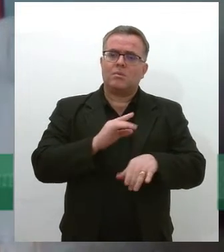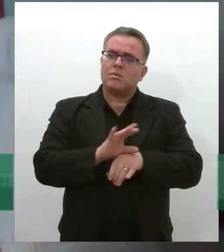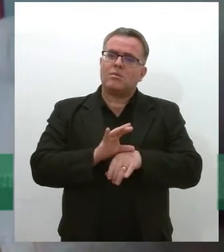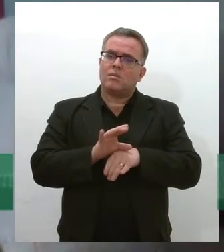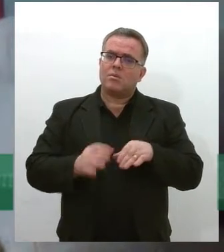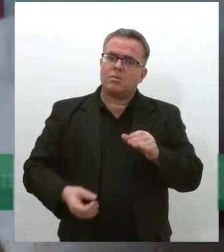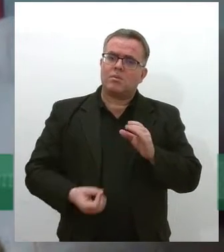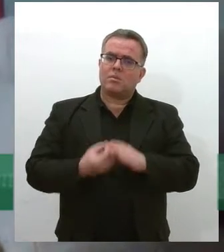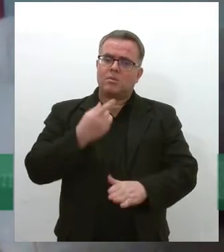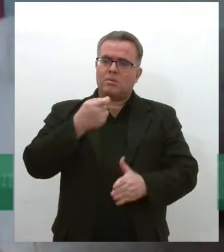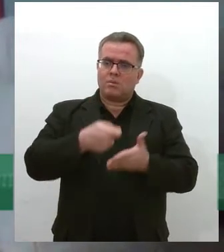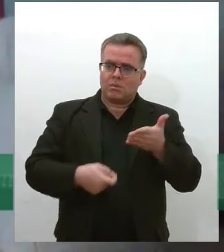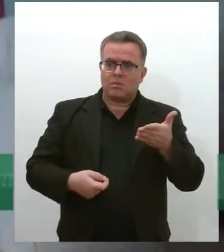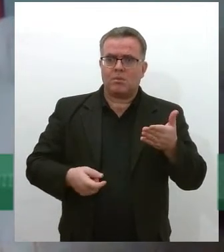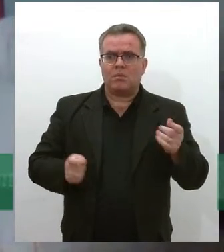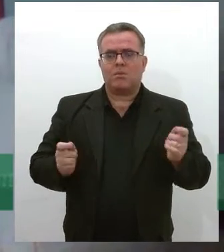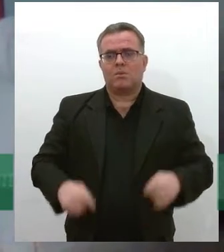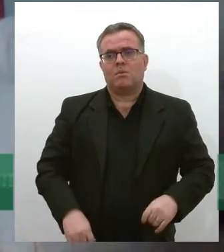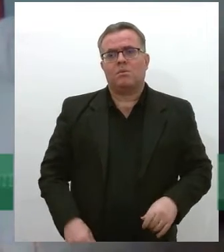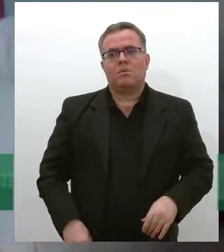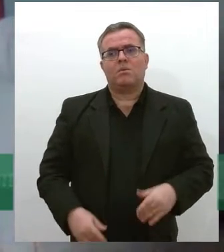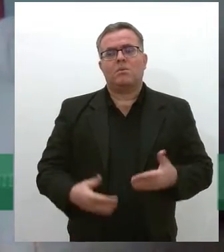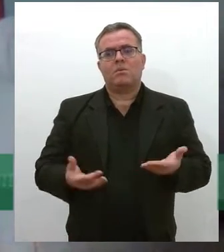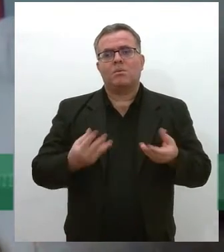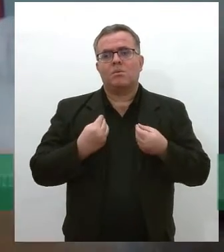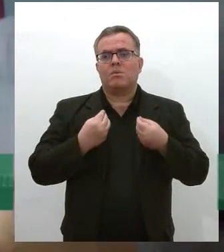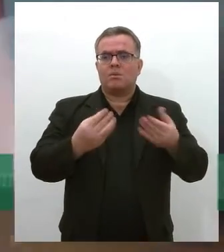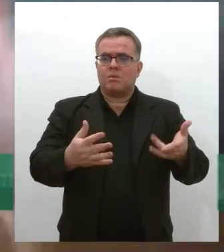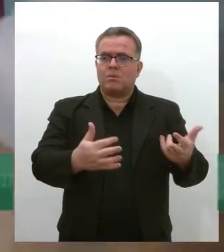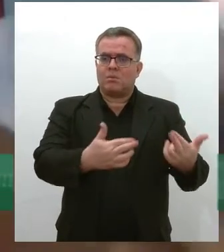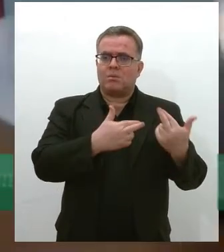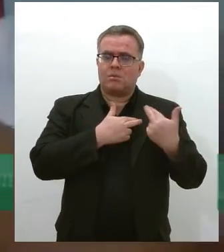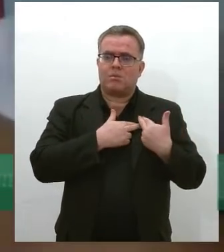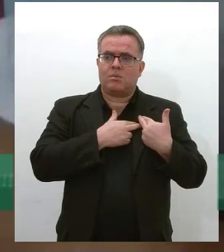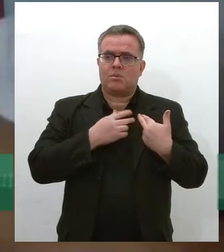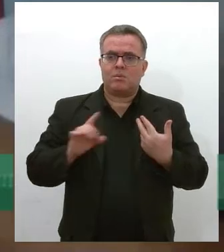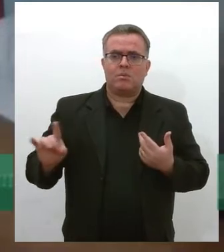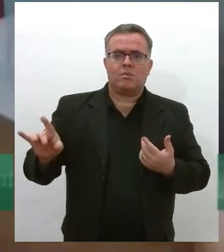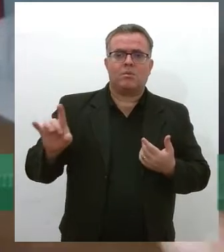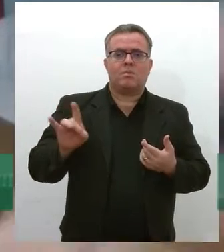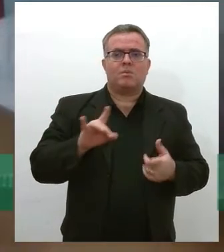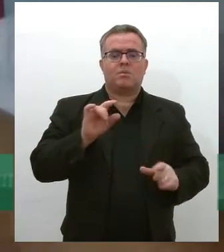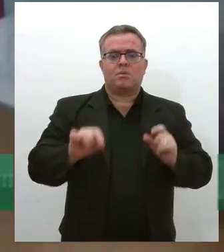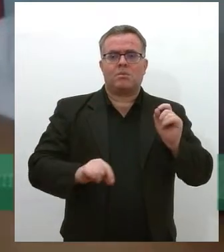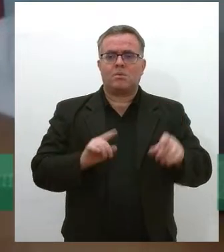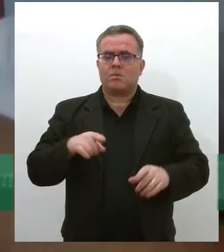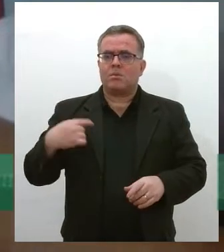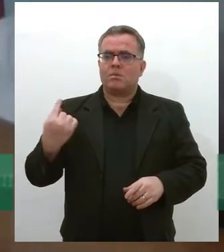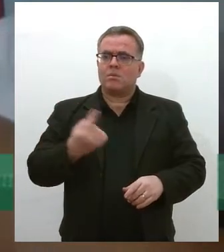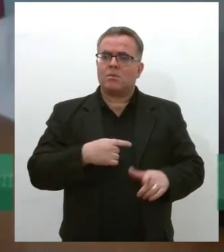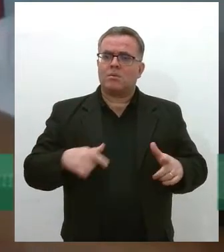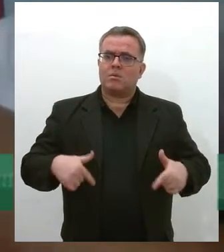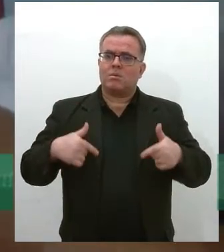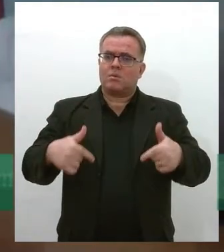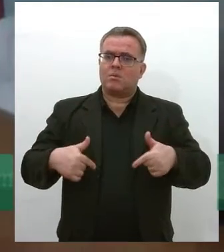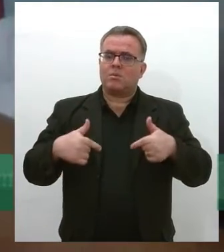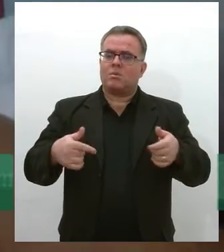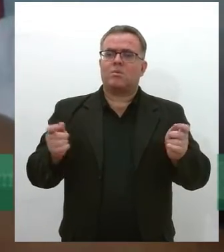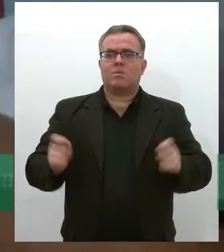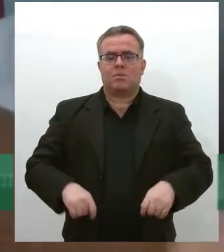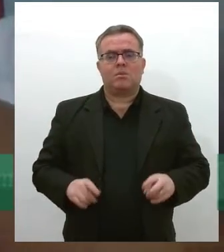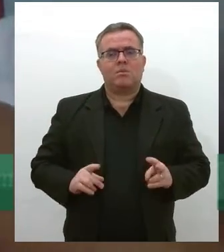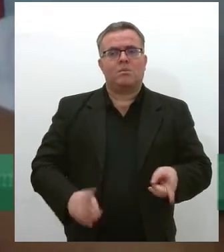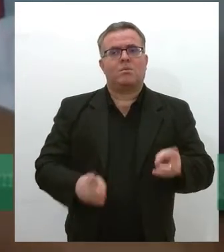dar voz a essas os nossos interesses, as coisas que a gente está defendendo e que possam melhorar, né, a vida